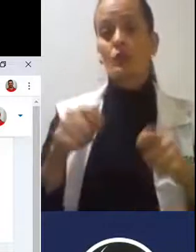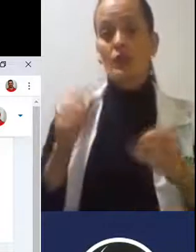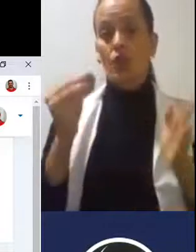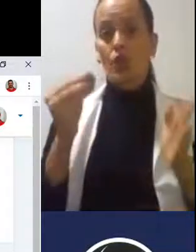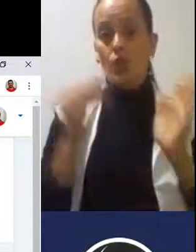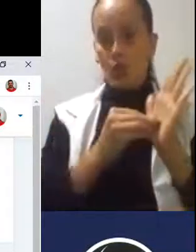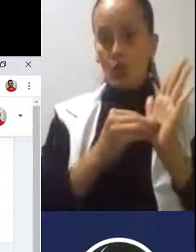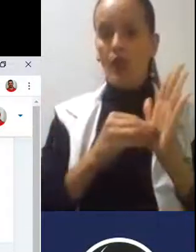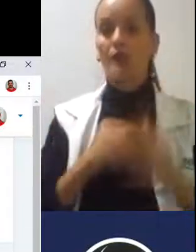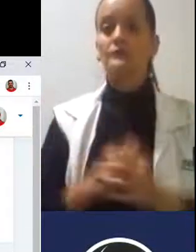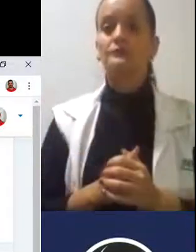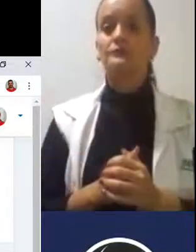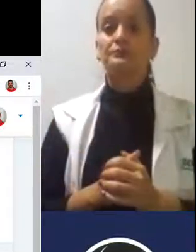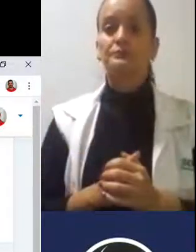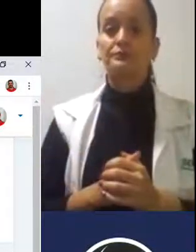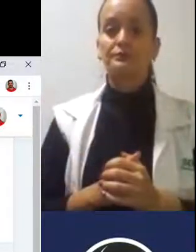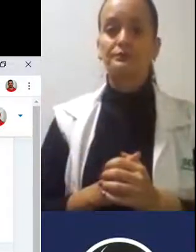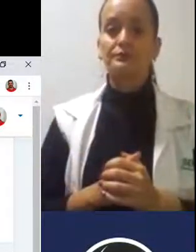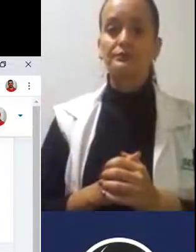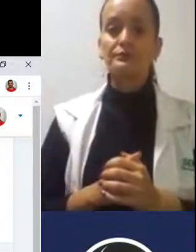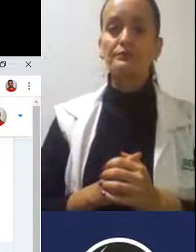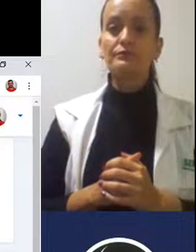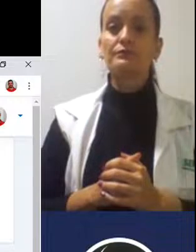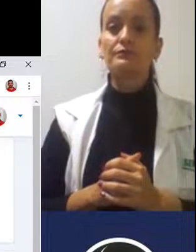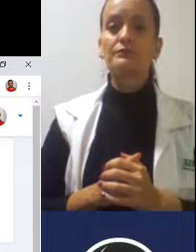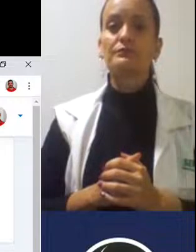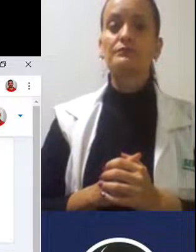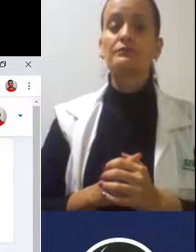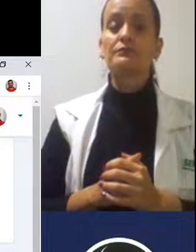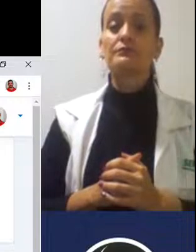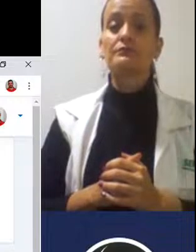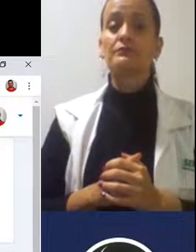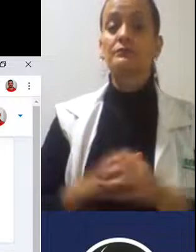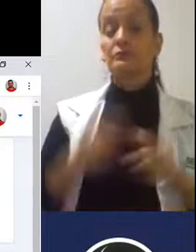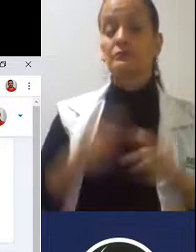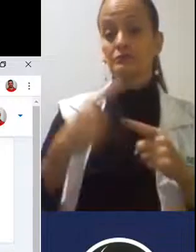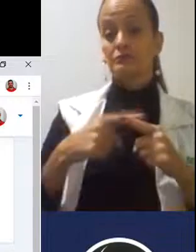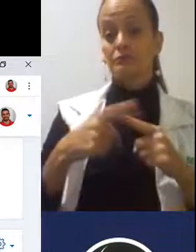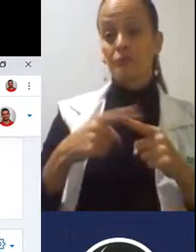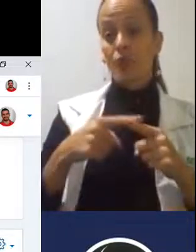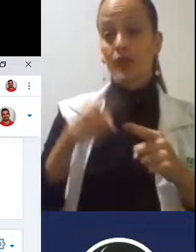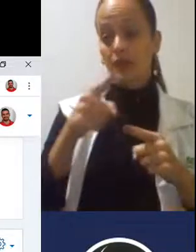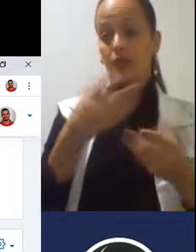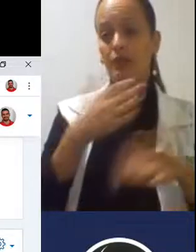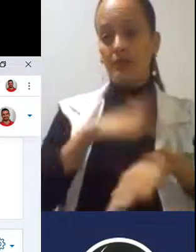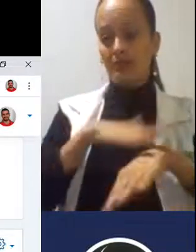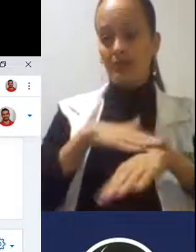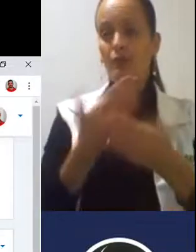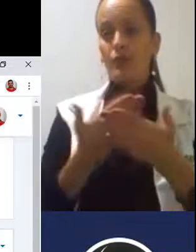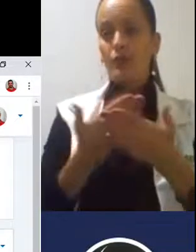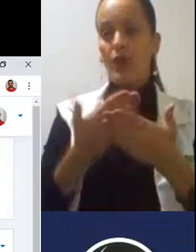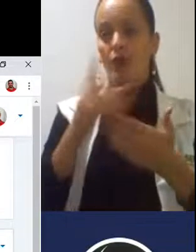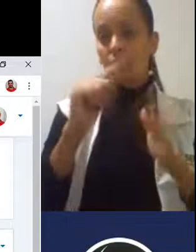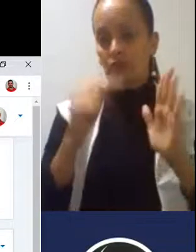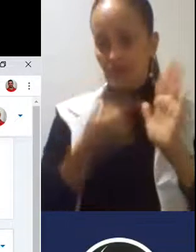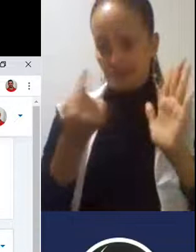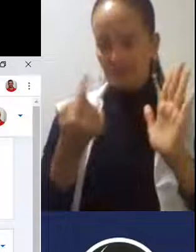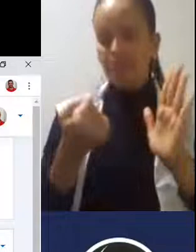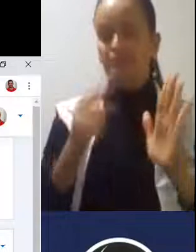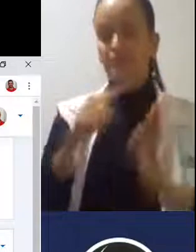certo? Então, já façam isso aí para a gente poder ir alinhando. Só reforçando